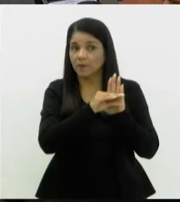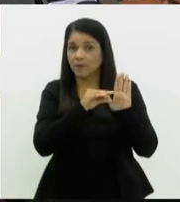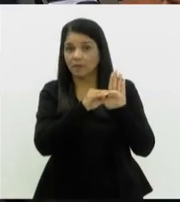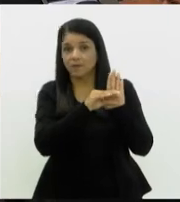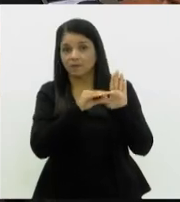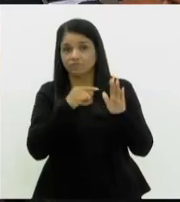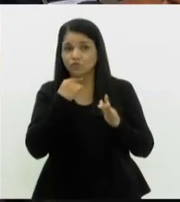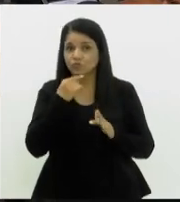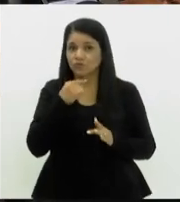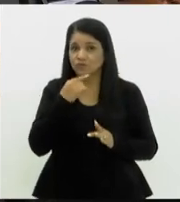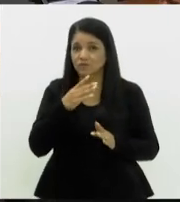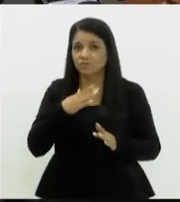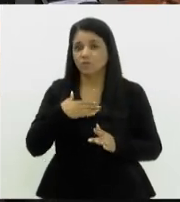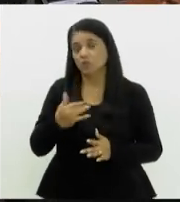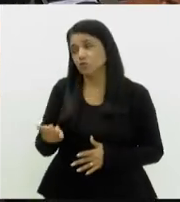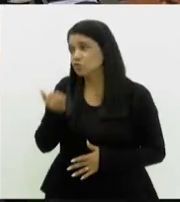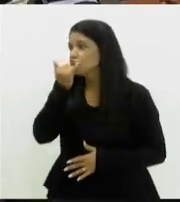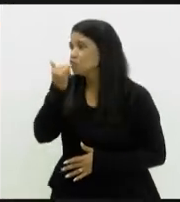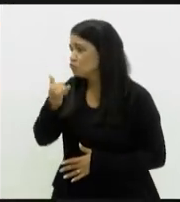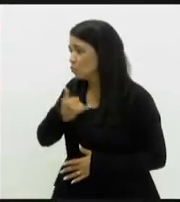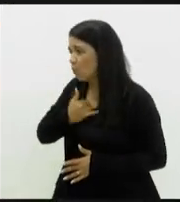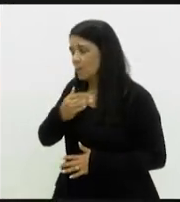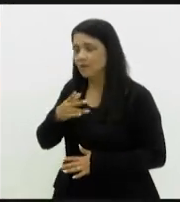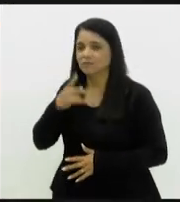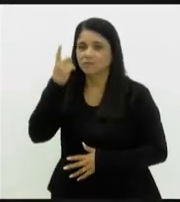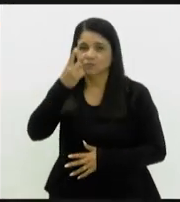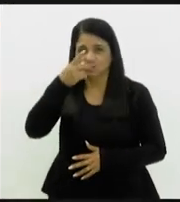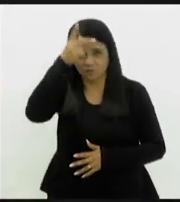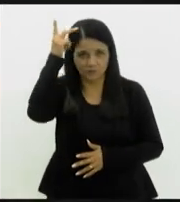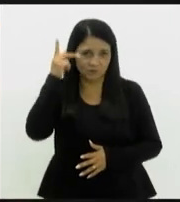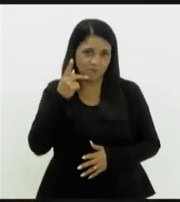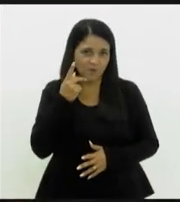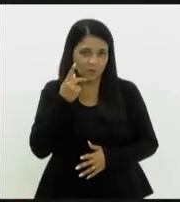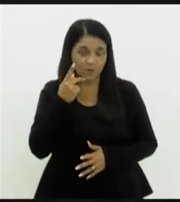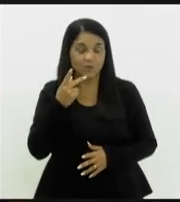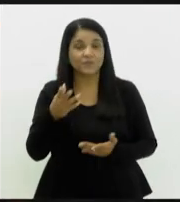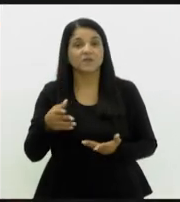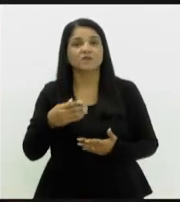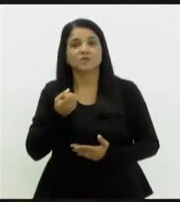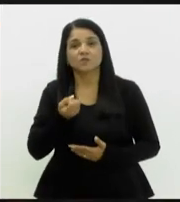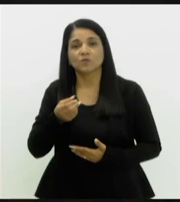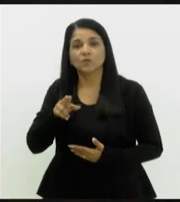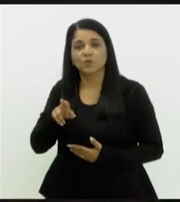É. Desculpa, doutor Luiz Paulo. Doutor Serginho, por favor,